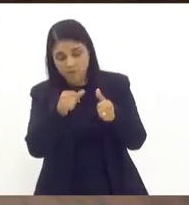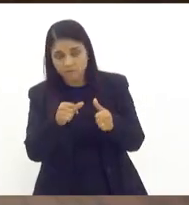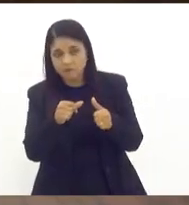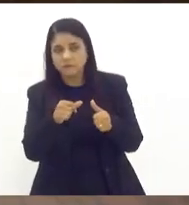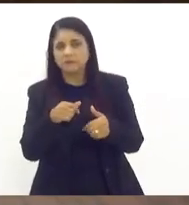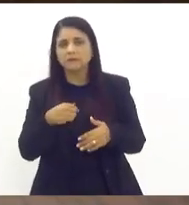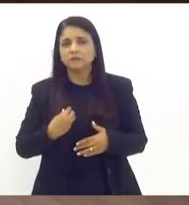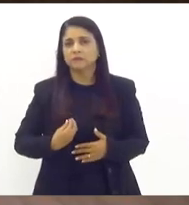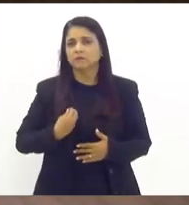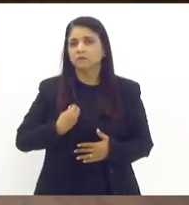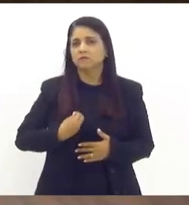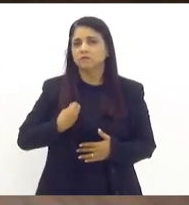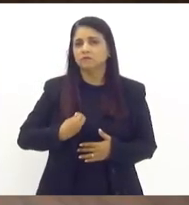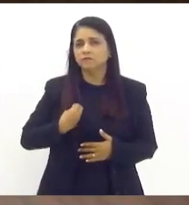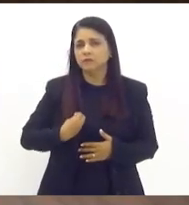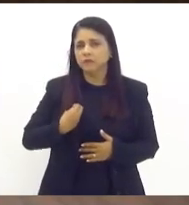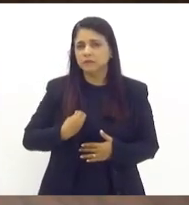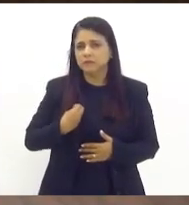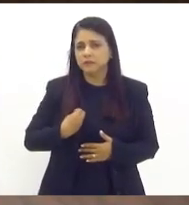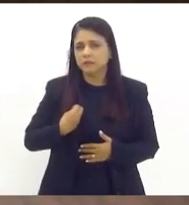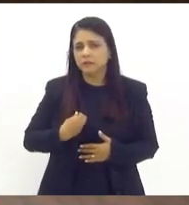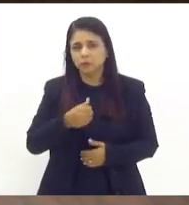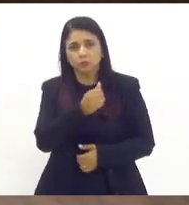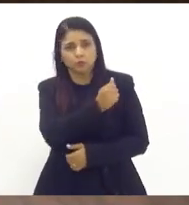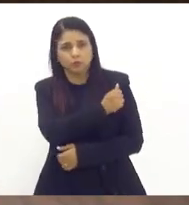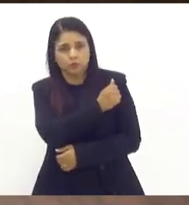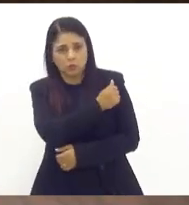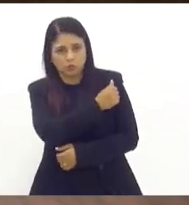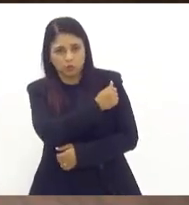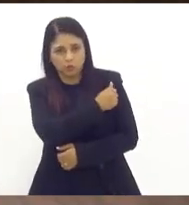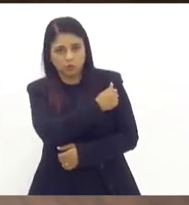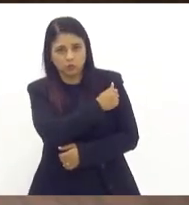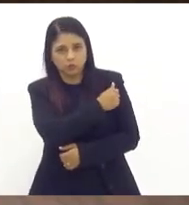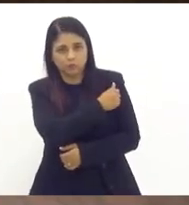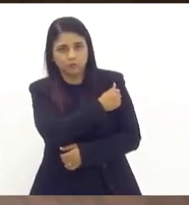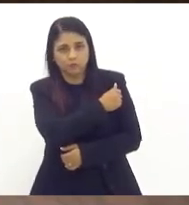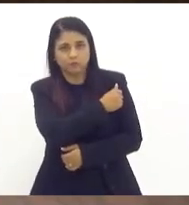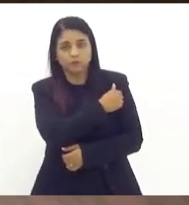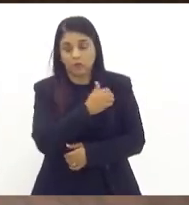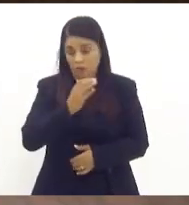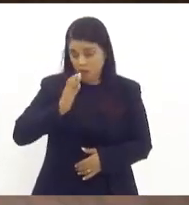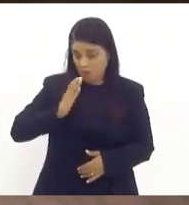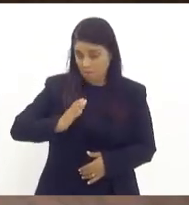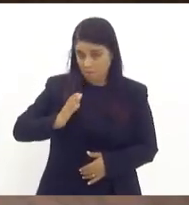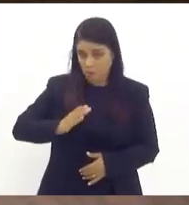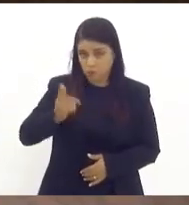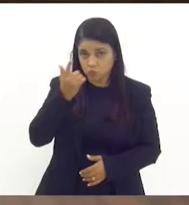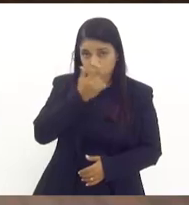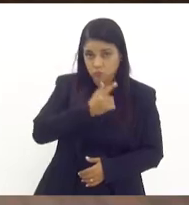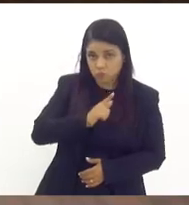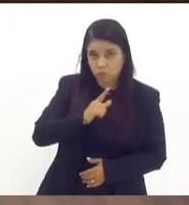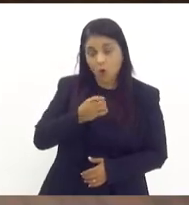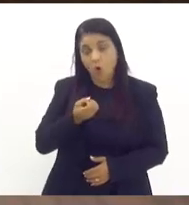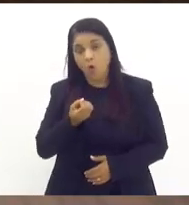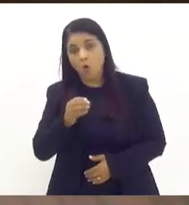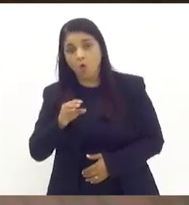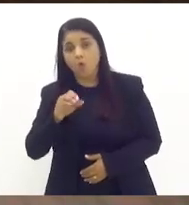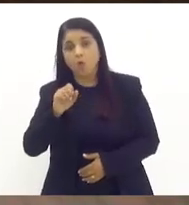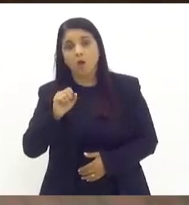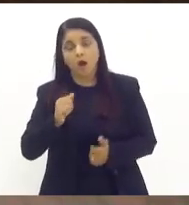do cotidiano da realidade daquele estudante O estudante que ganha Bolsa ou que ganhar auxílio